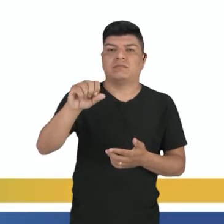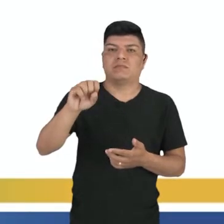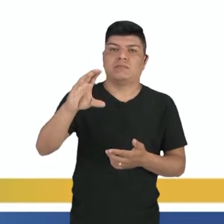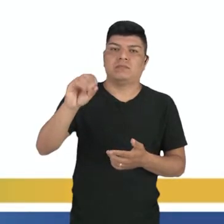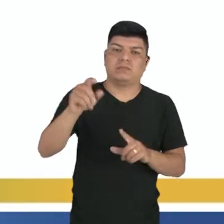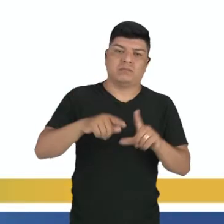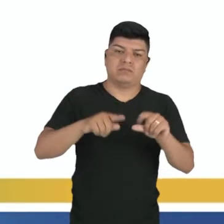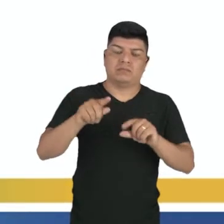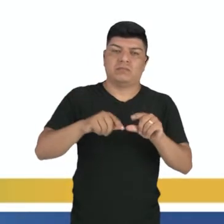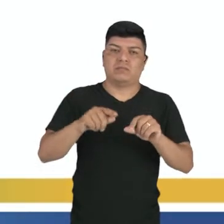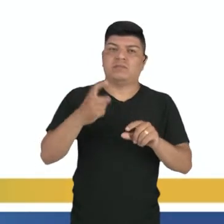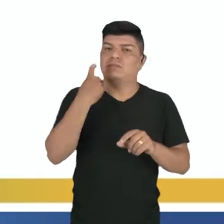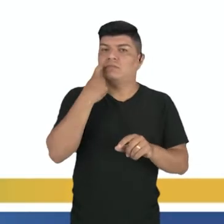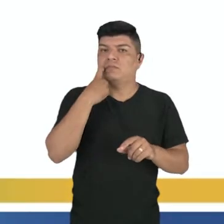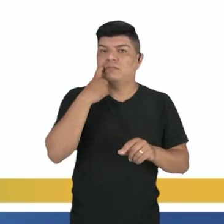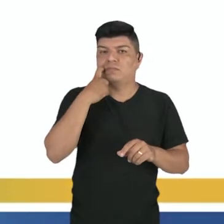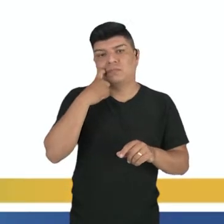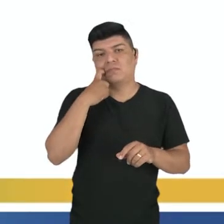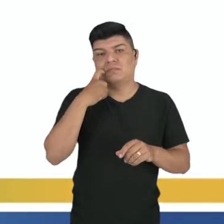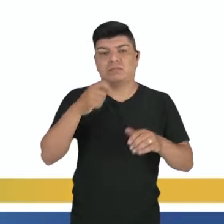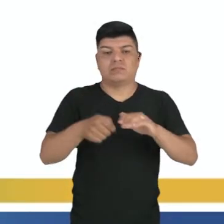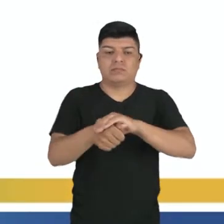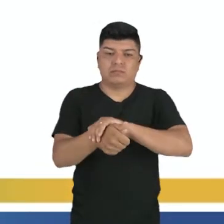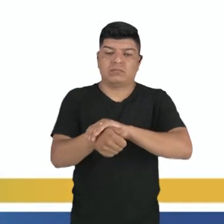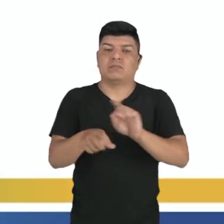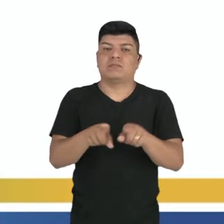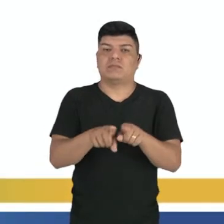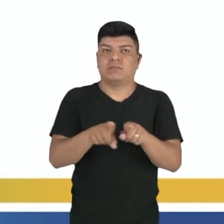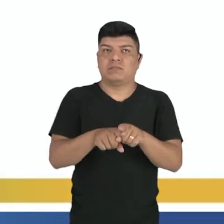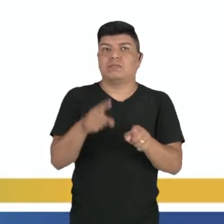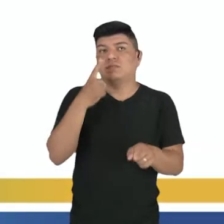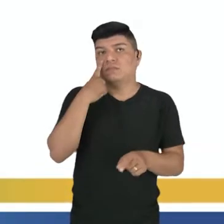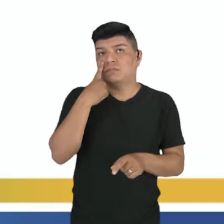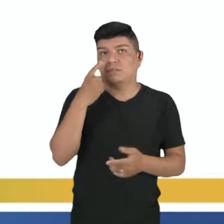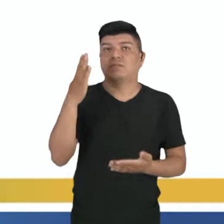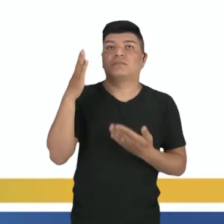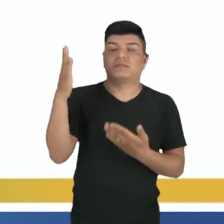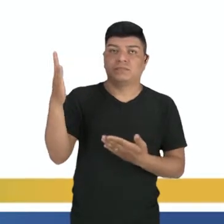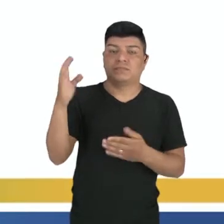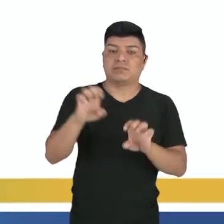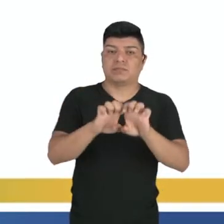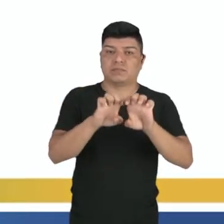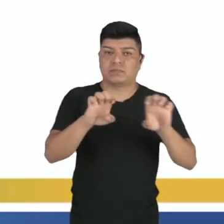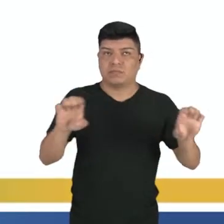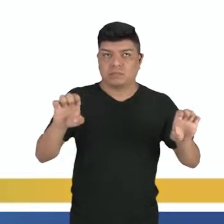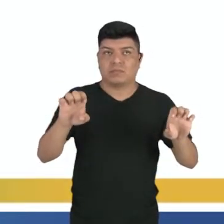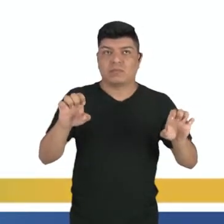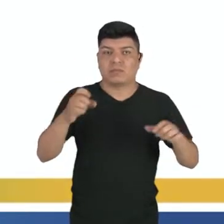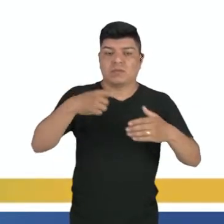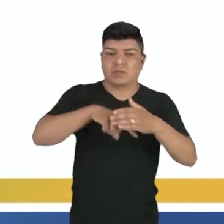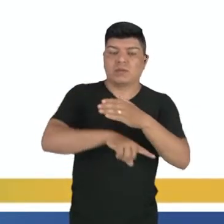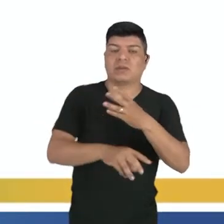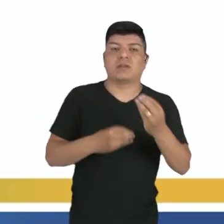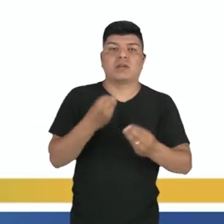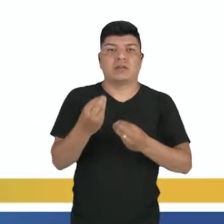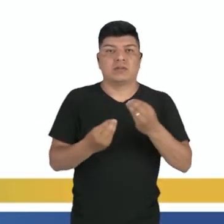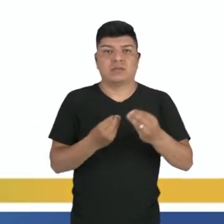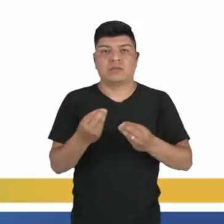estrelas do mar, peixes e tartarugas. Aí, como vocês podem ver, seria uma estrutura mais interna de como